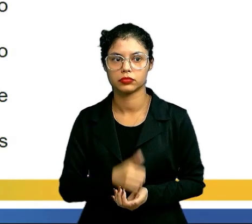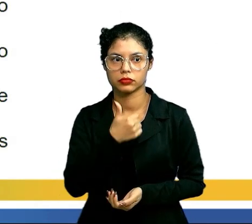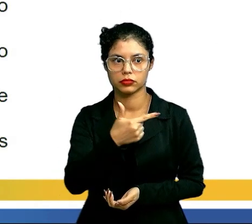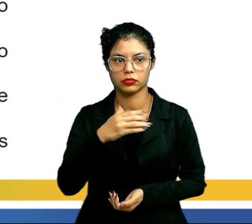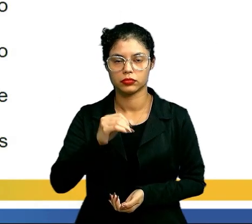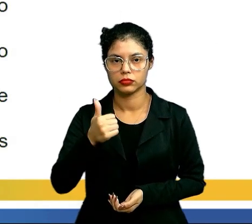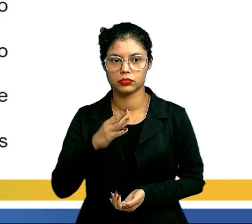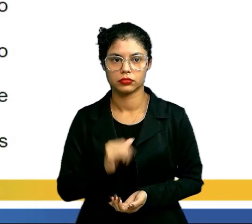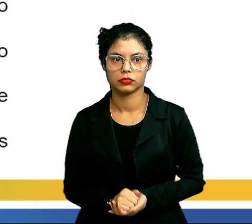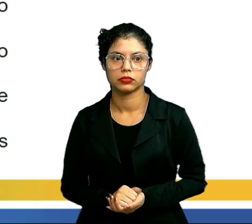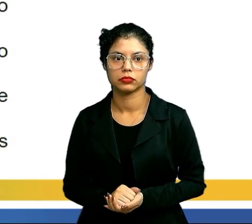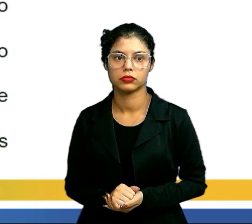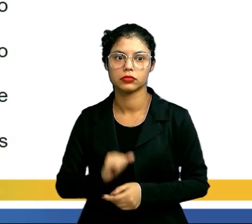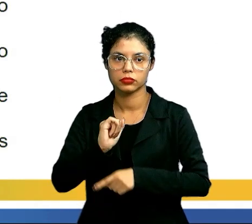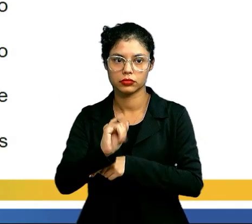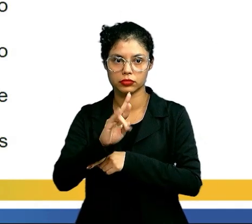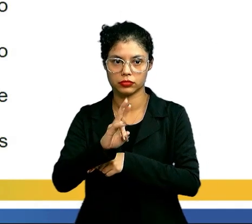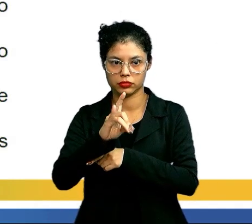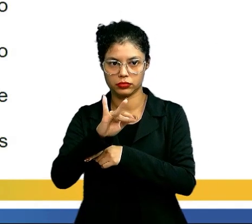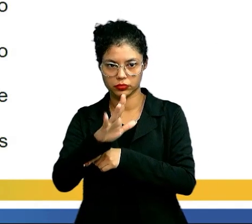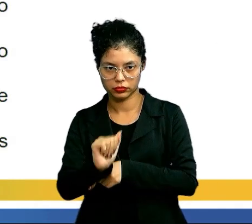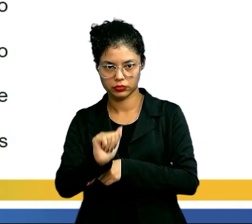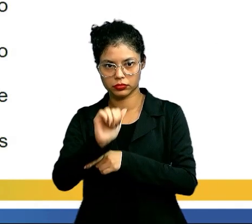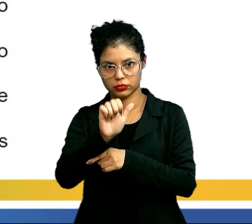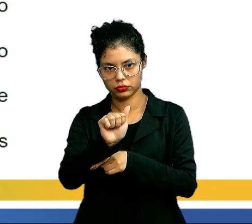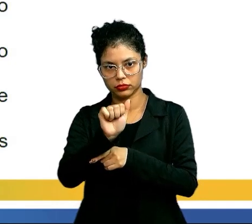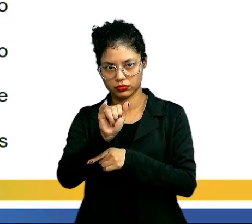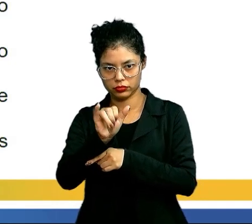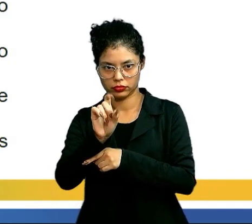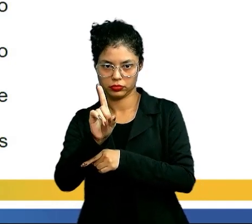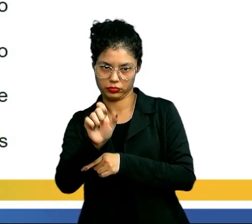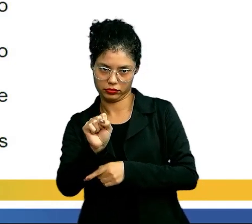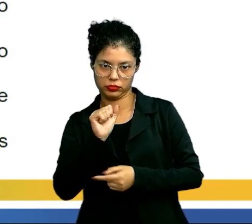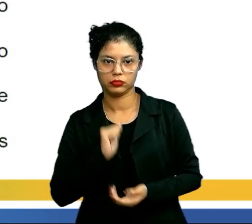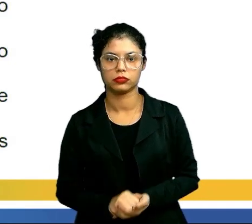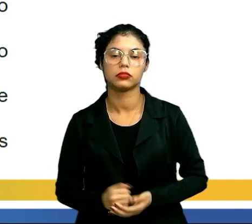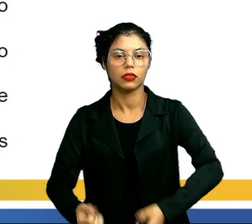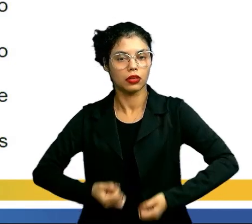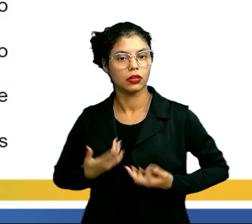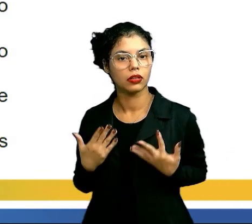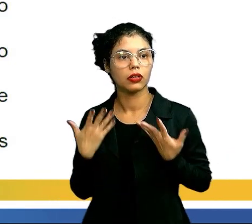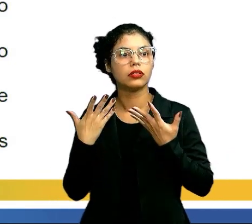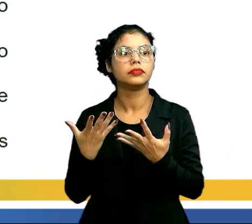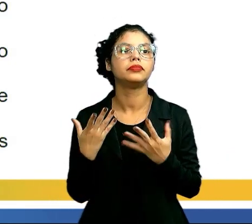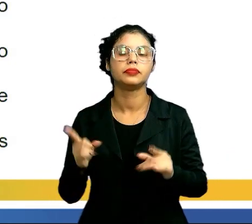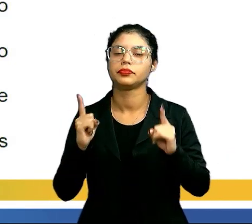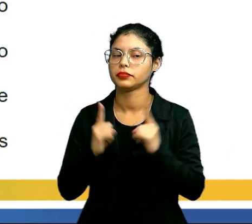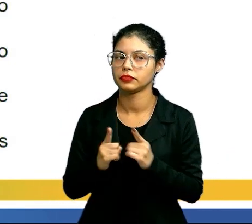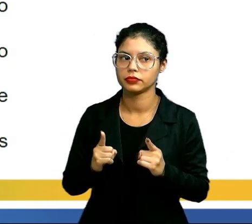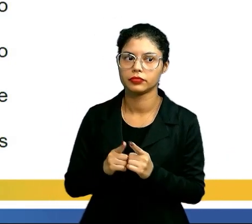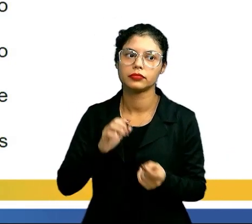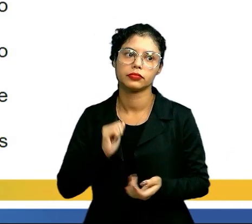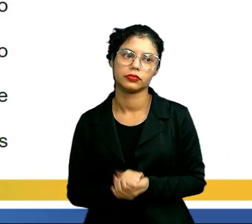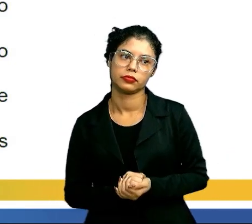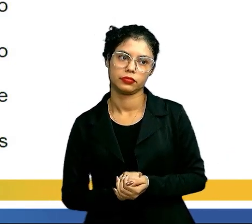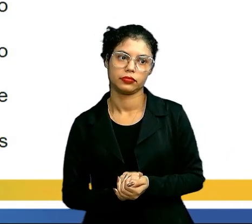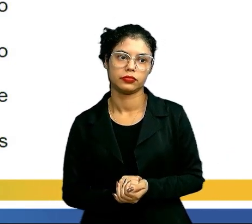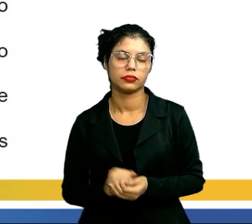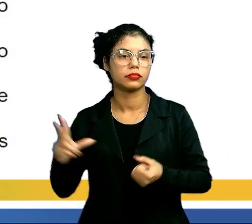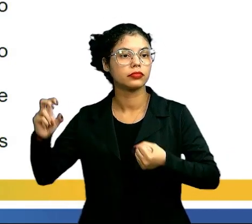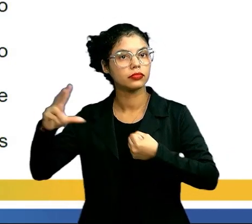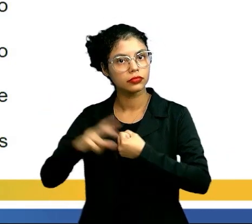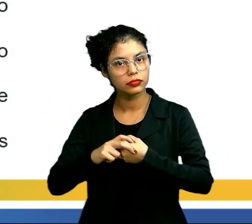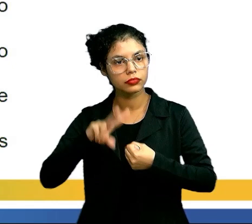2010. A síndrome da imunodeficiência adquirida, a AIDS, é a manifestação clínica